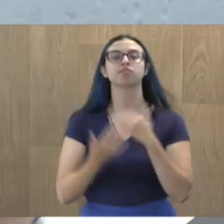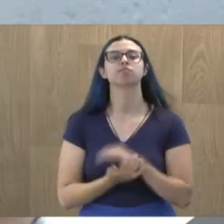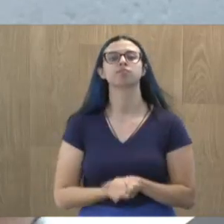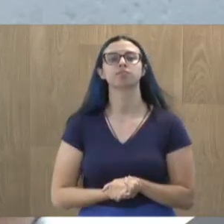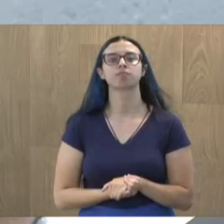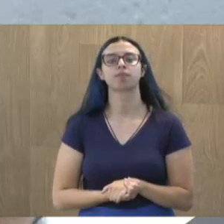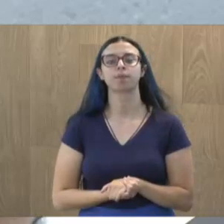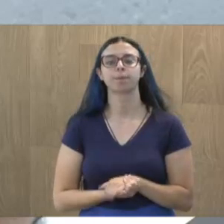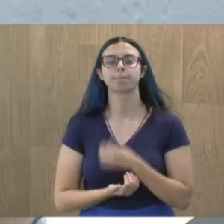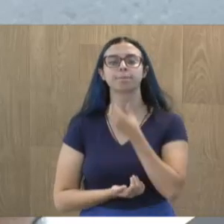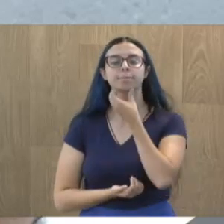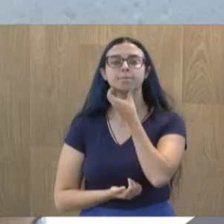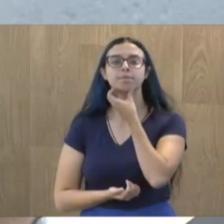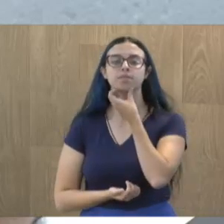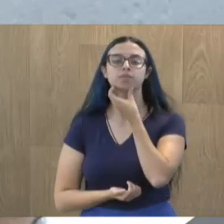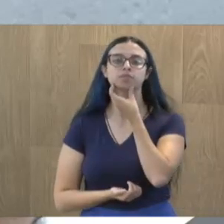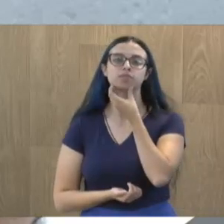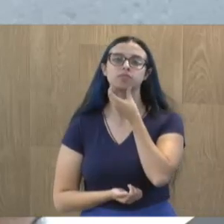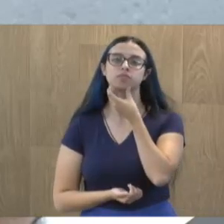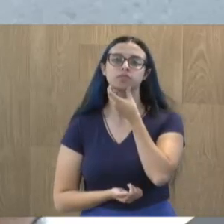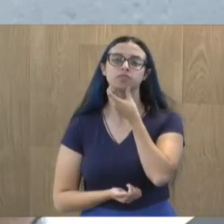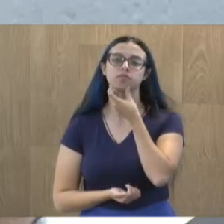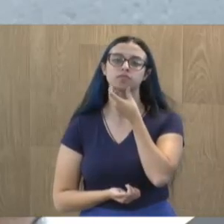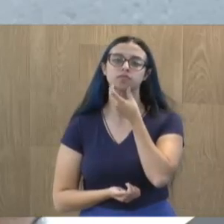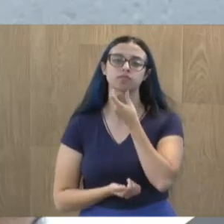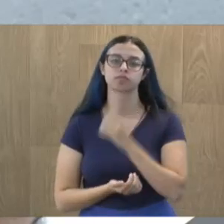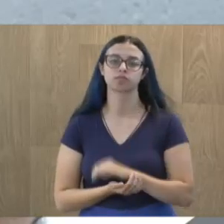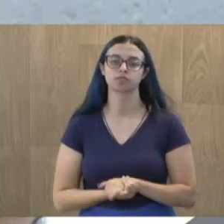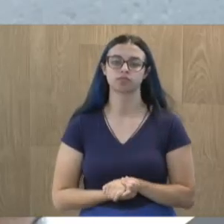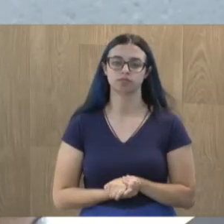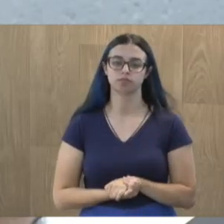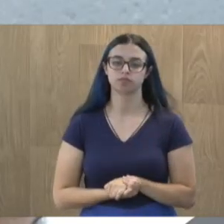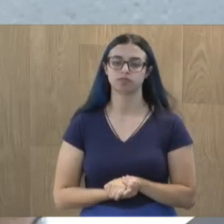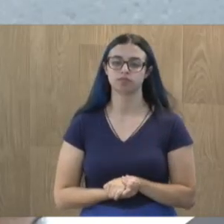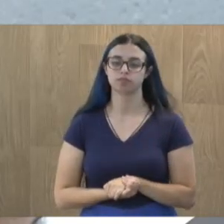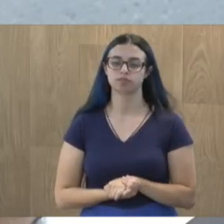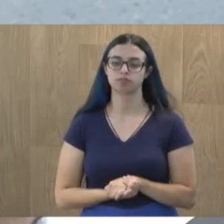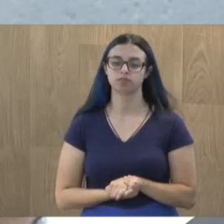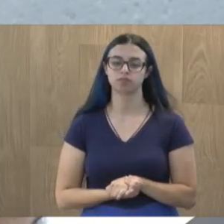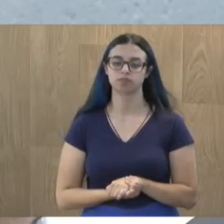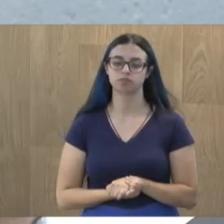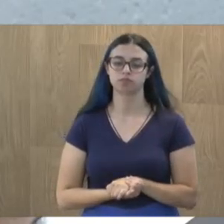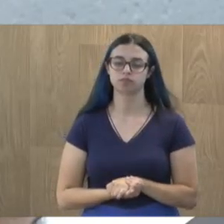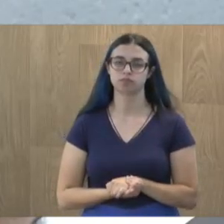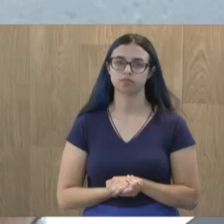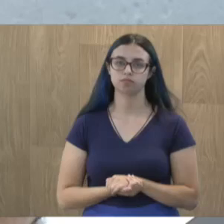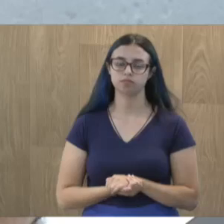foi apresentado ali pela competentíssima Tâmara,